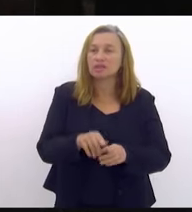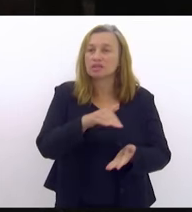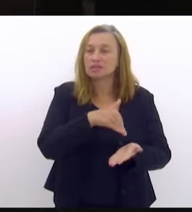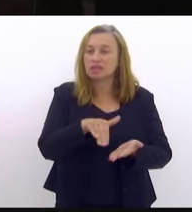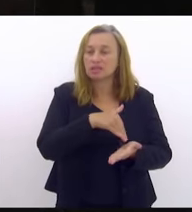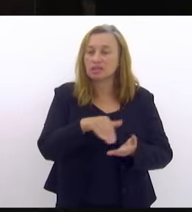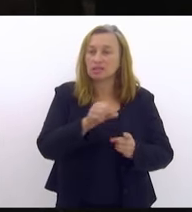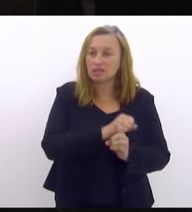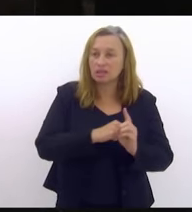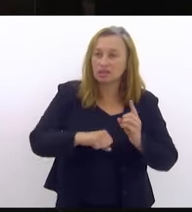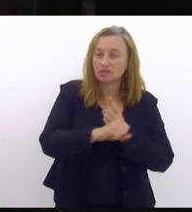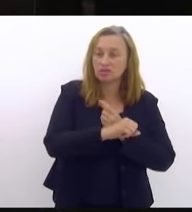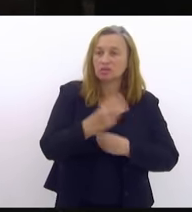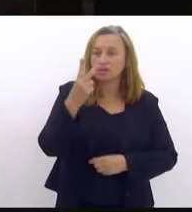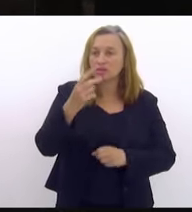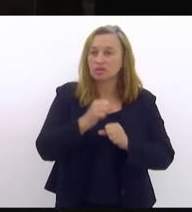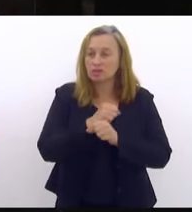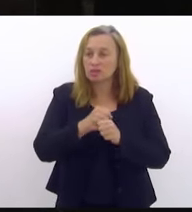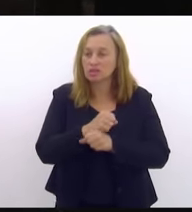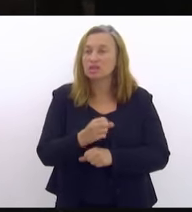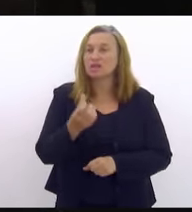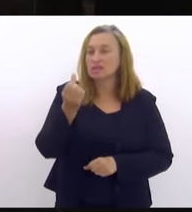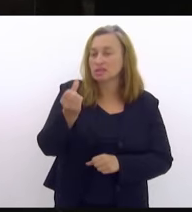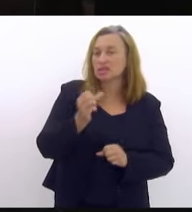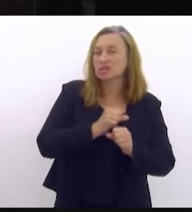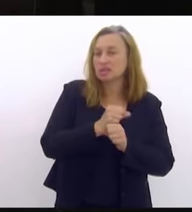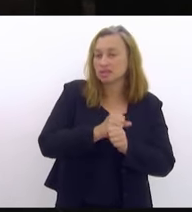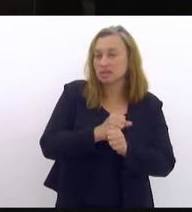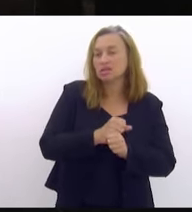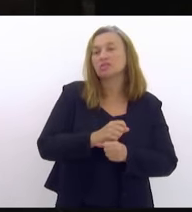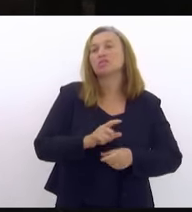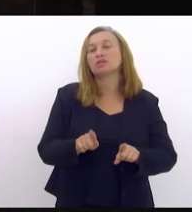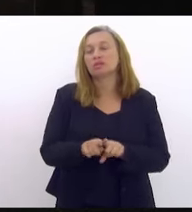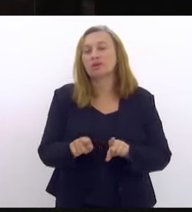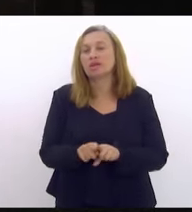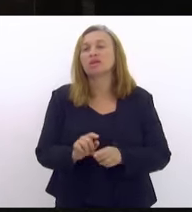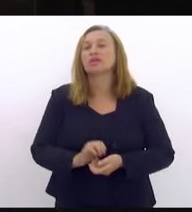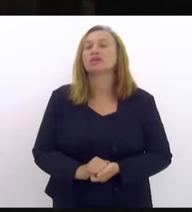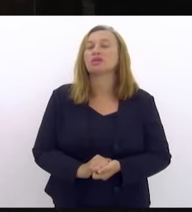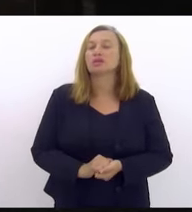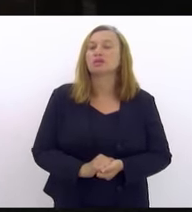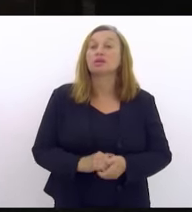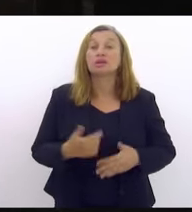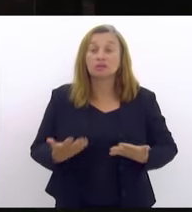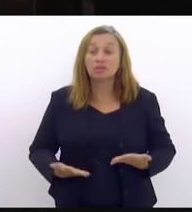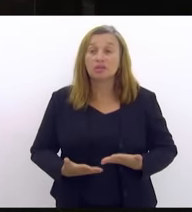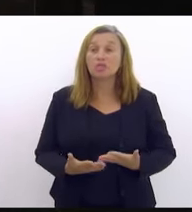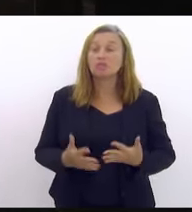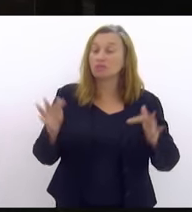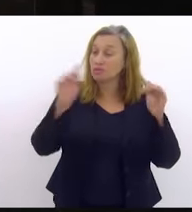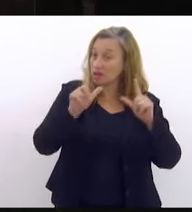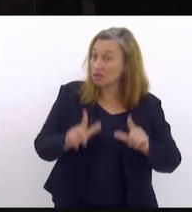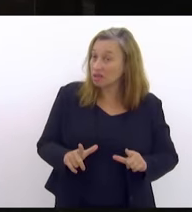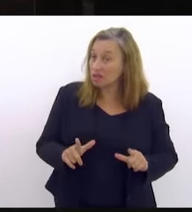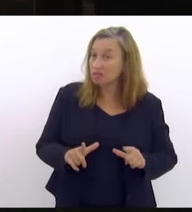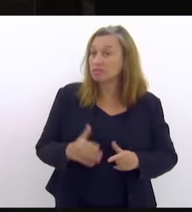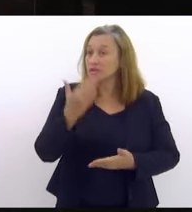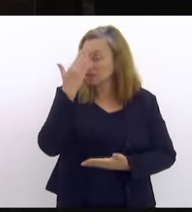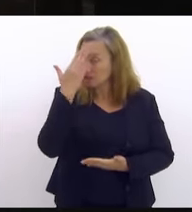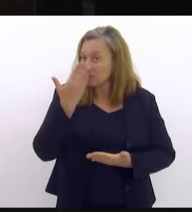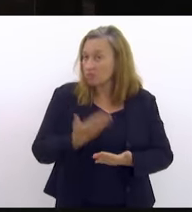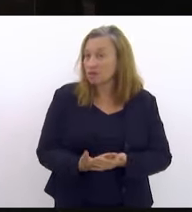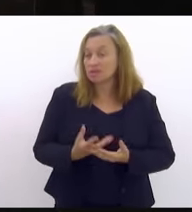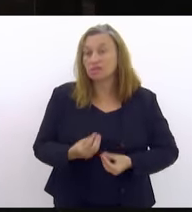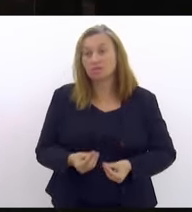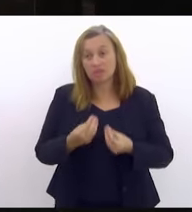por 2 anos, e anteriormente 6 anos na Secretaria de Assistência. Então, eu fico muito grata pela confiança que ele me deu